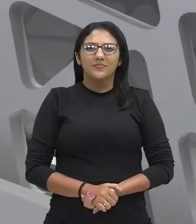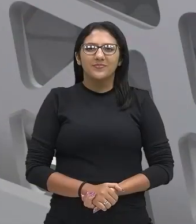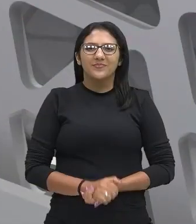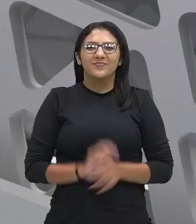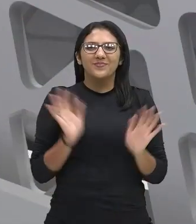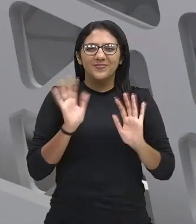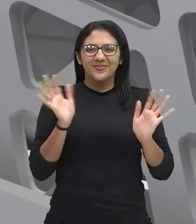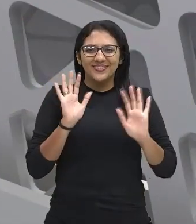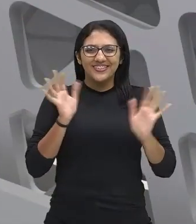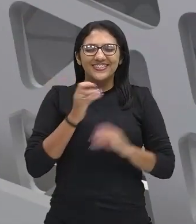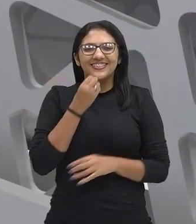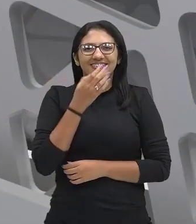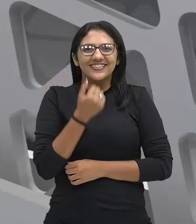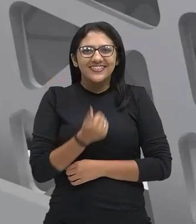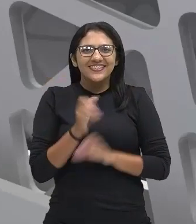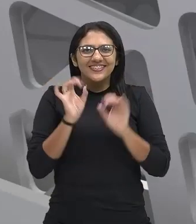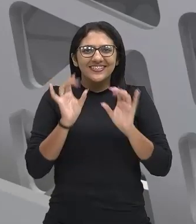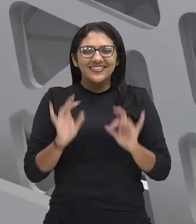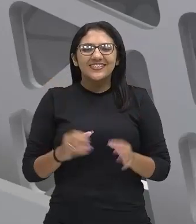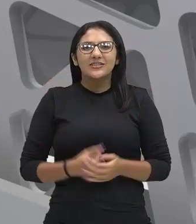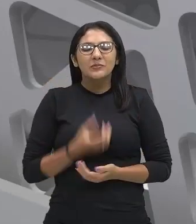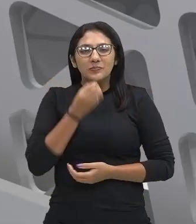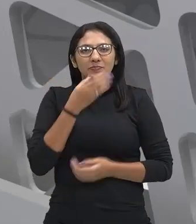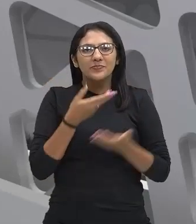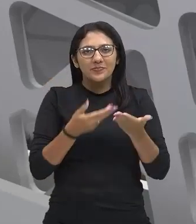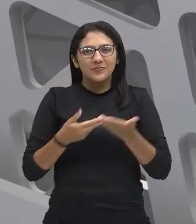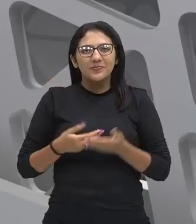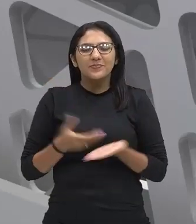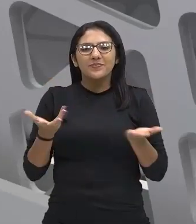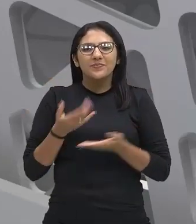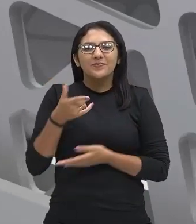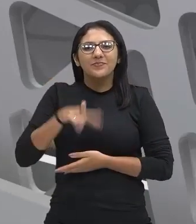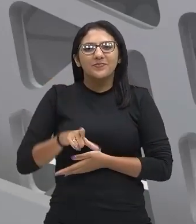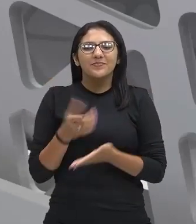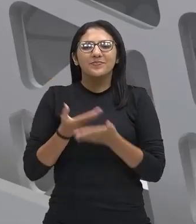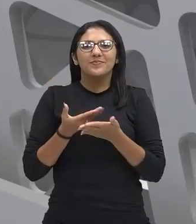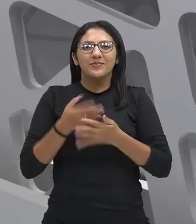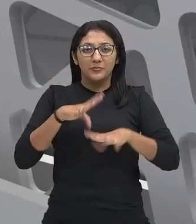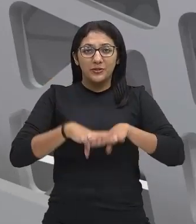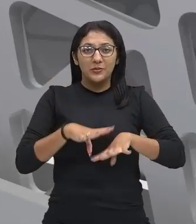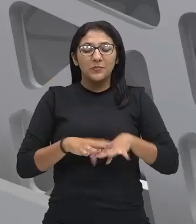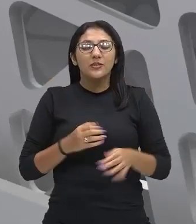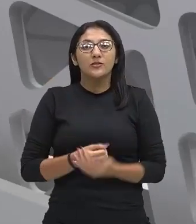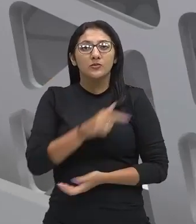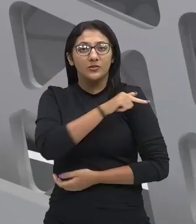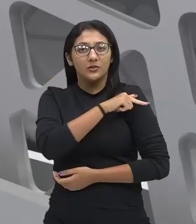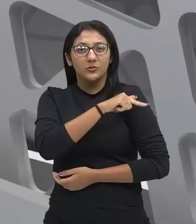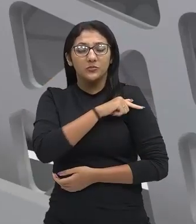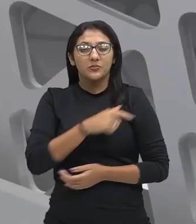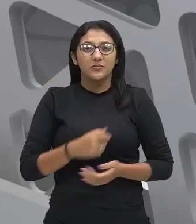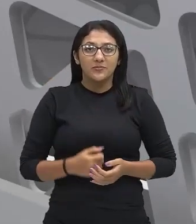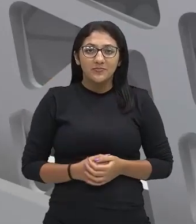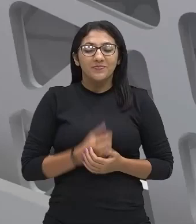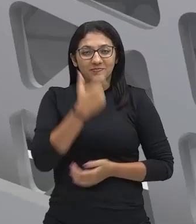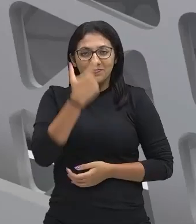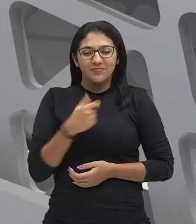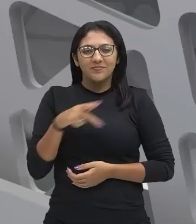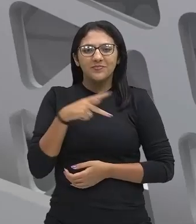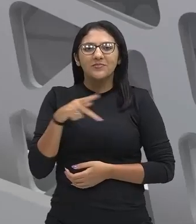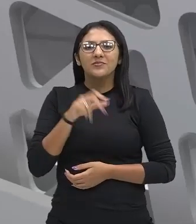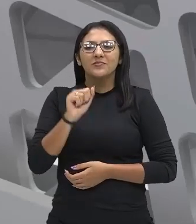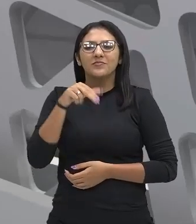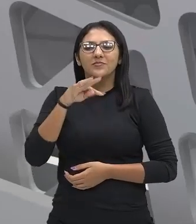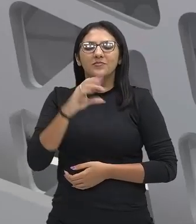Olá, meus queridos alunos, sejam todos muito bem-vindos para mais uma aula aqui de matemática do 7º ano. Aqui comigo, com o